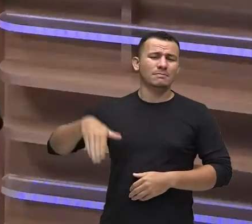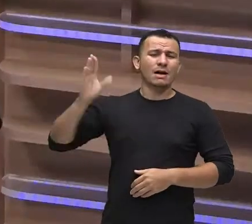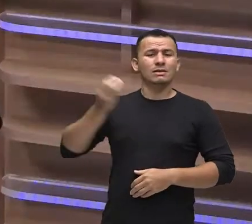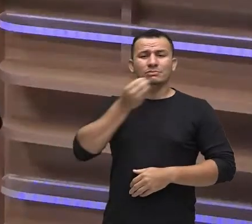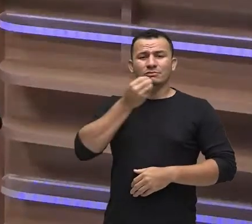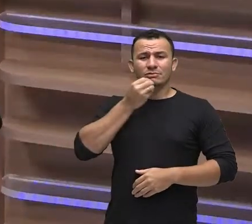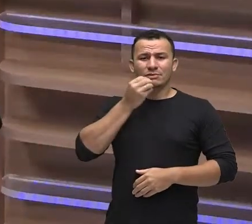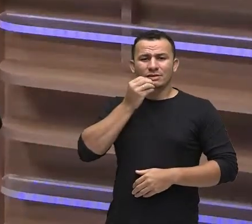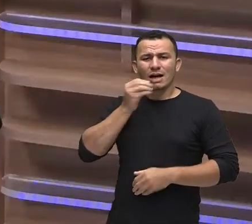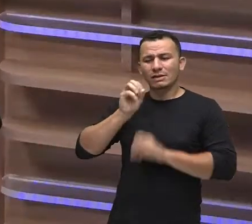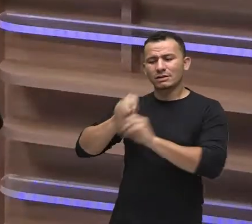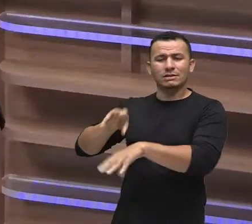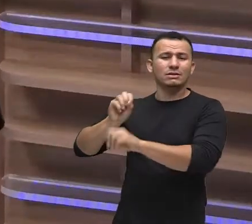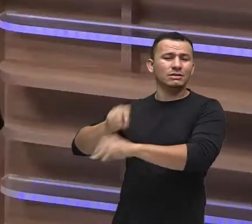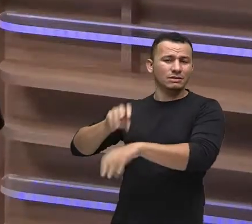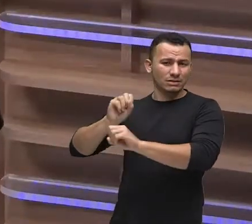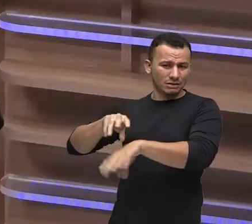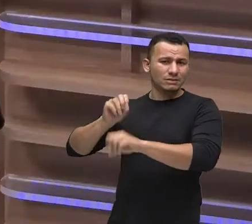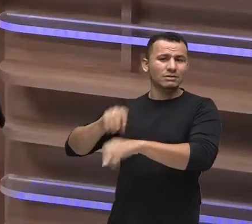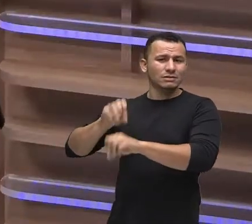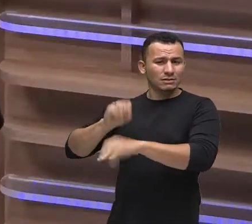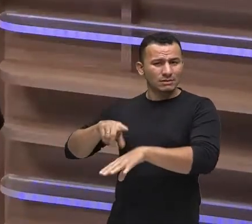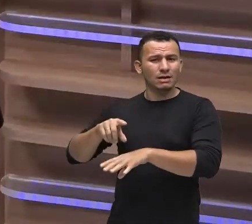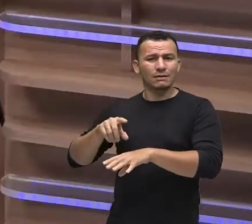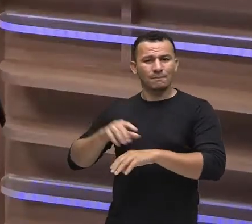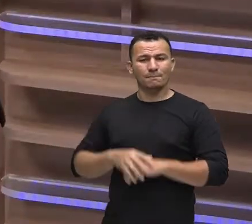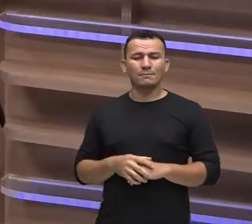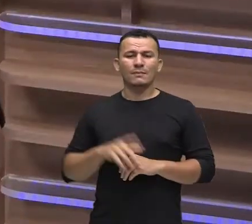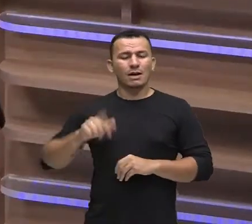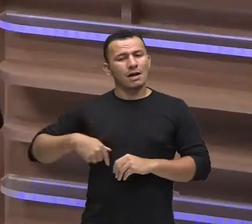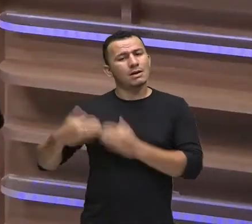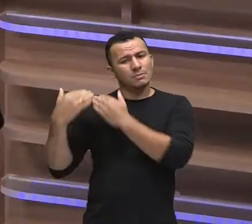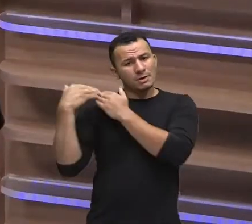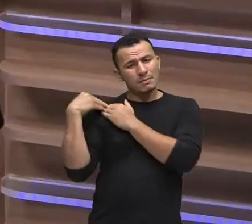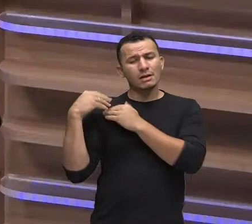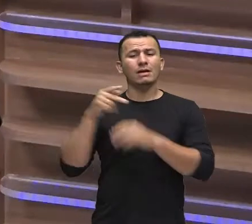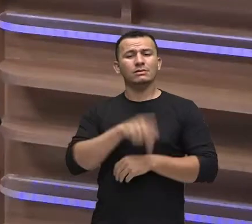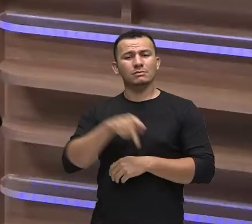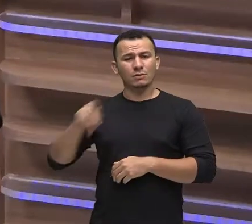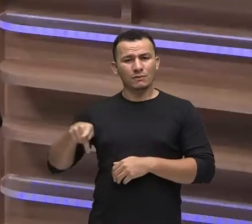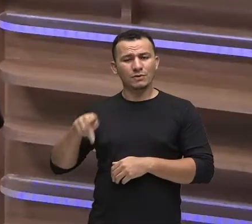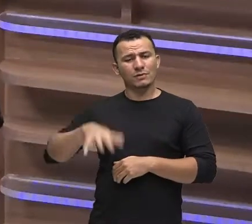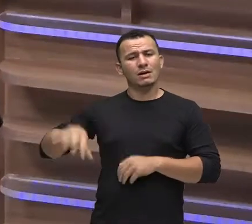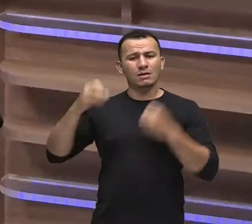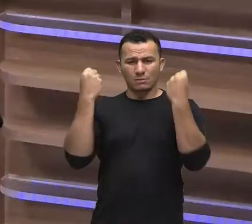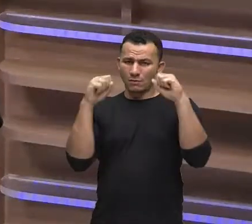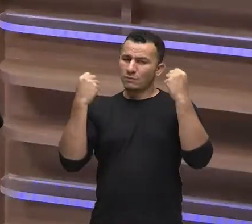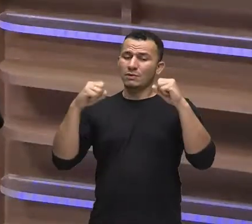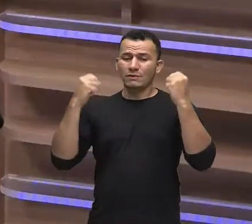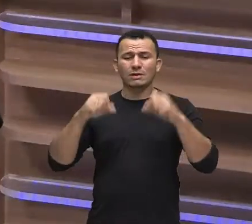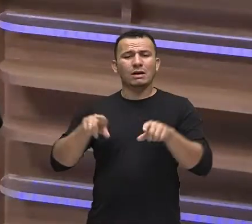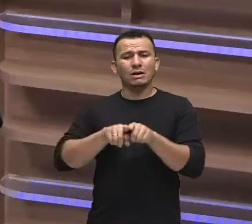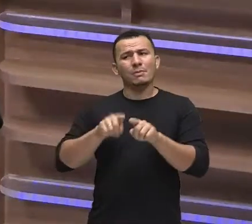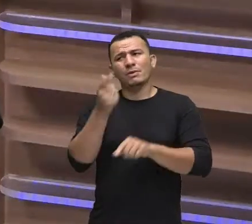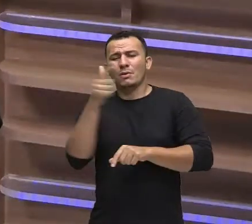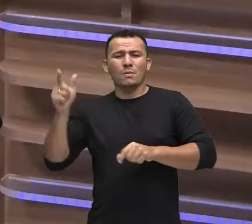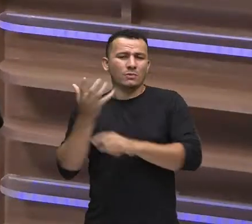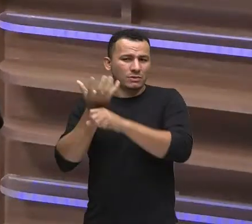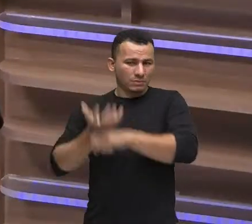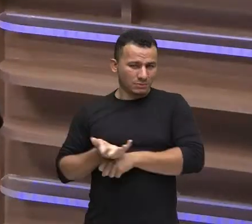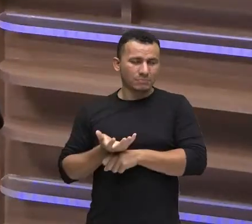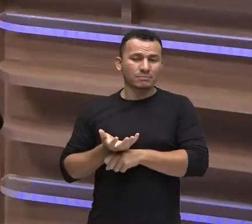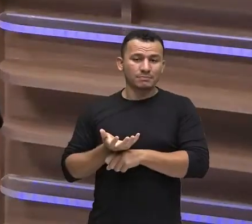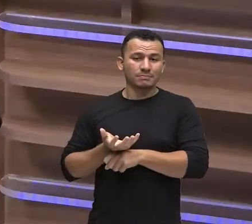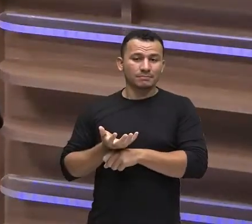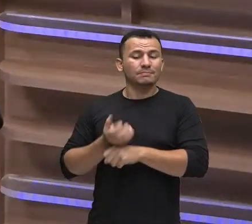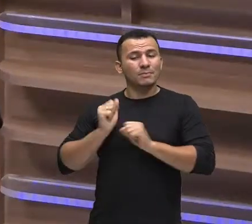gente plantar essas sementes, né? Demonstra o papel fundamental do professor de educação física e de algumas matérias também,